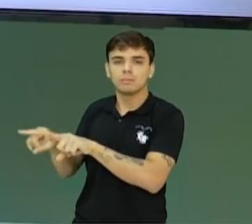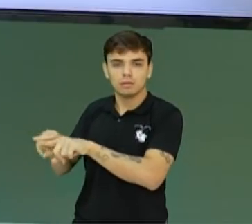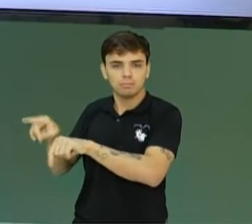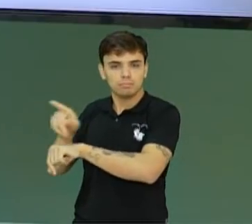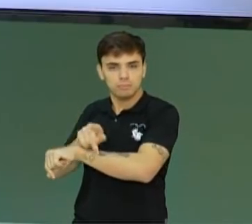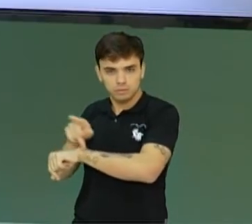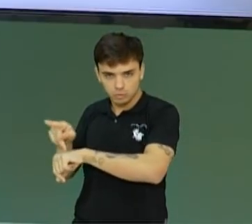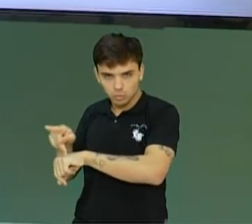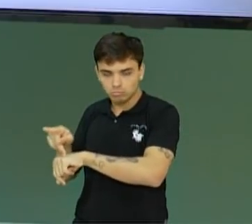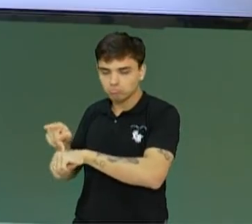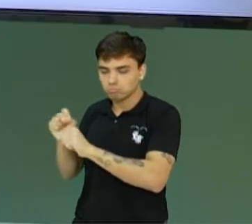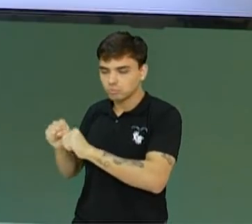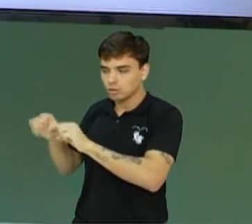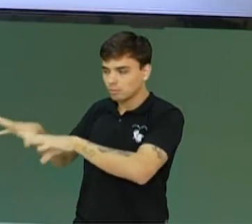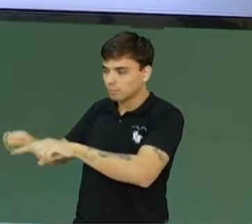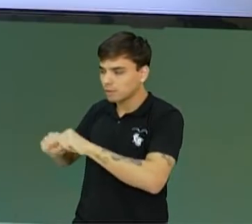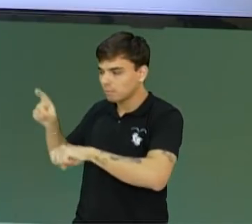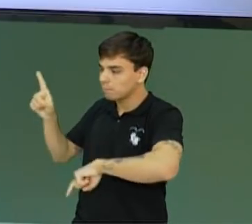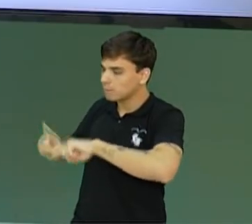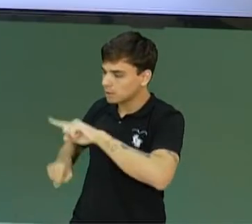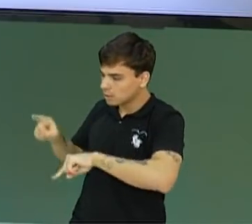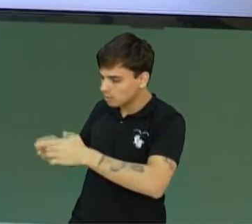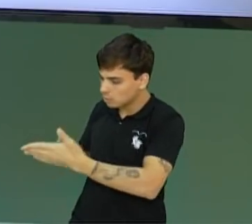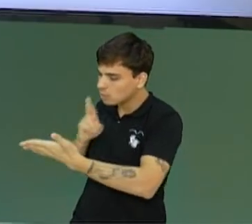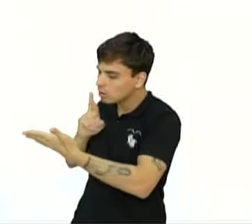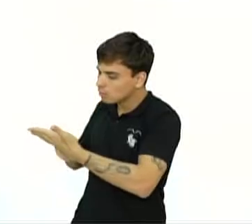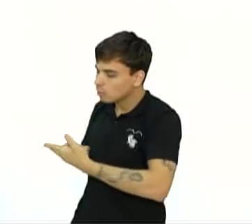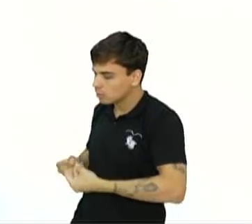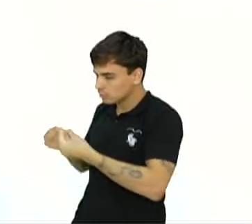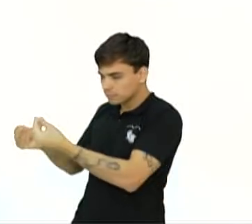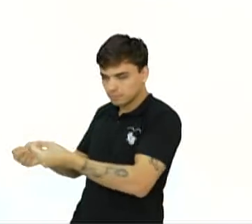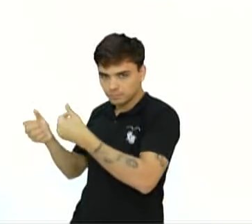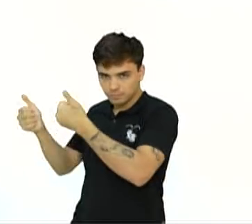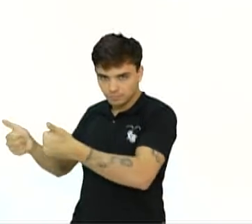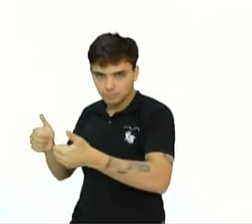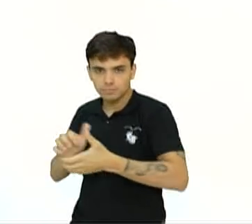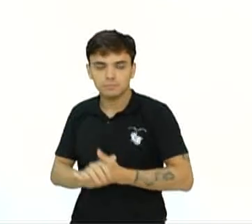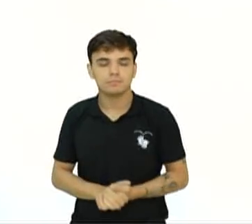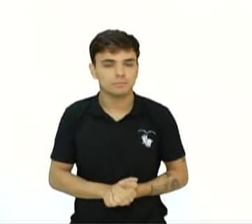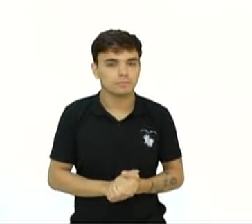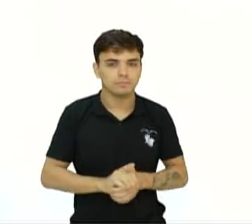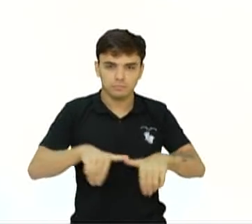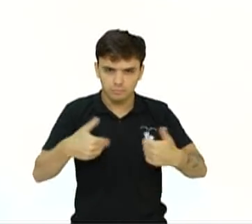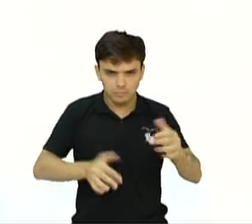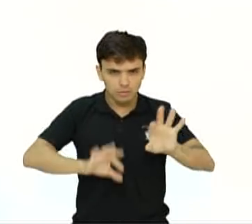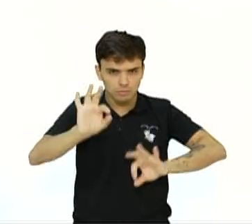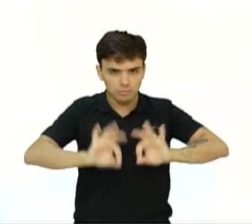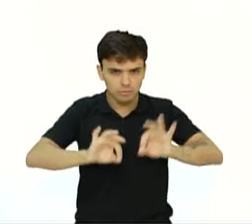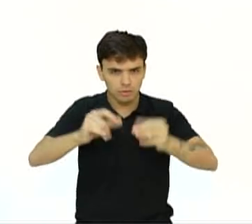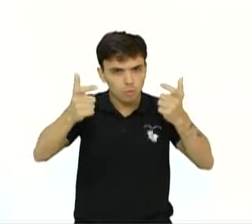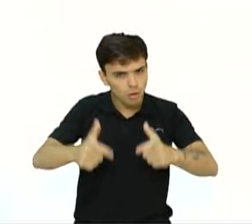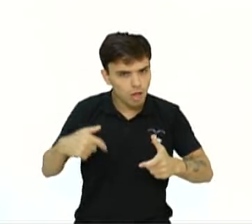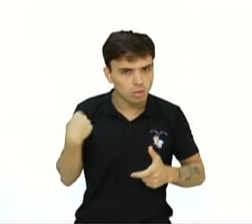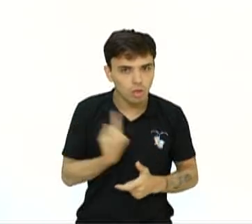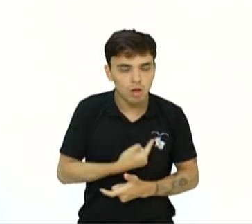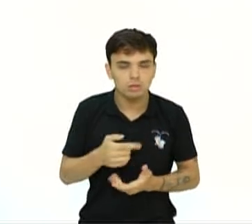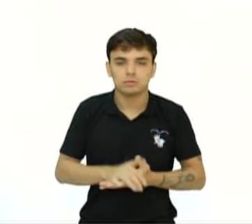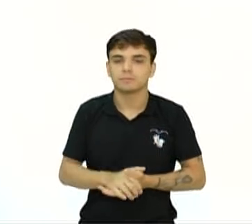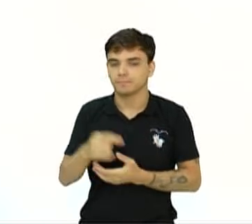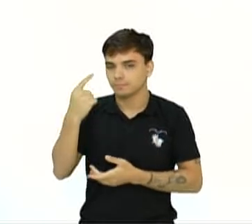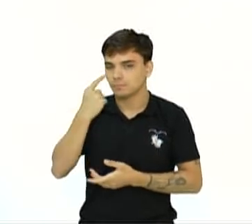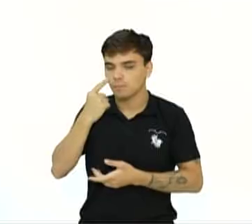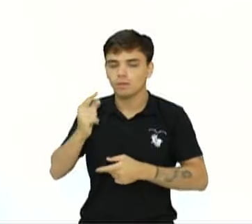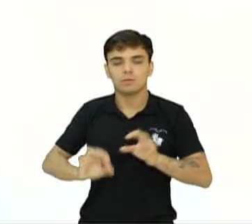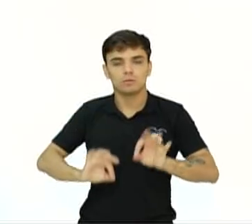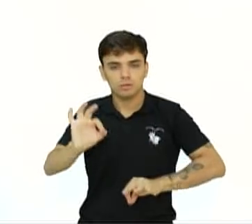e não deixa acumular, vai fazendo as atividades, ok? Tudo certinho? Então vamos organizar o nosso espaço? Vamos organizar o espaço